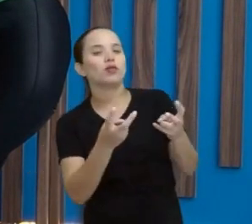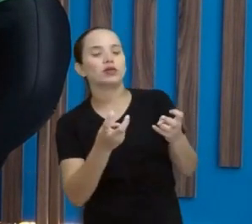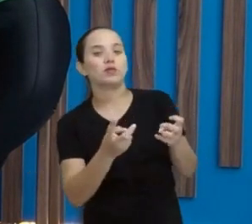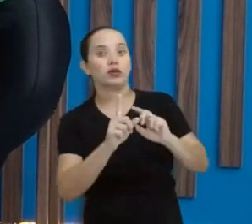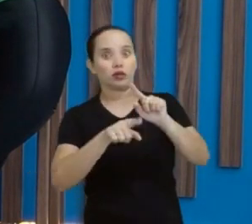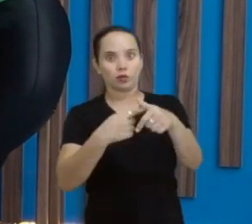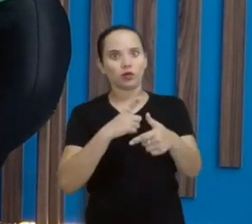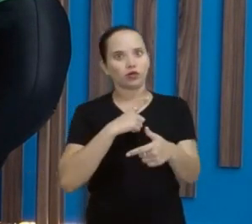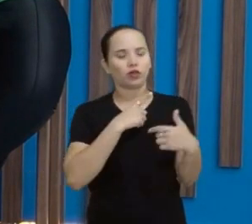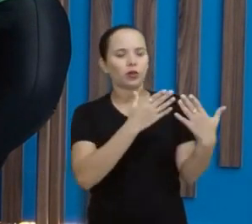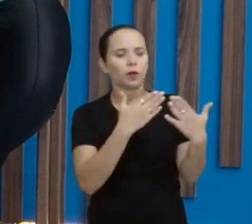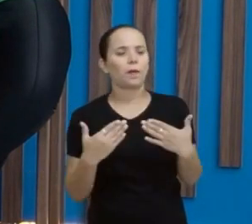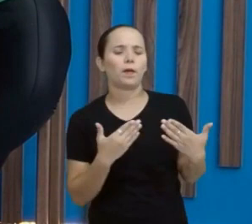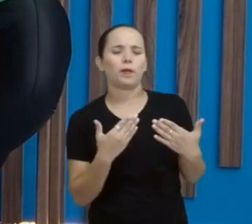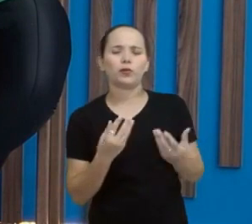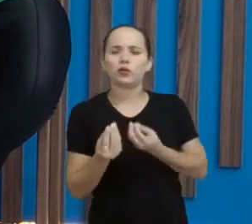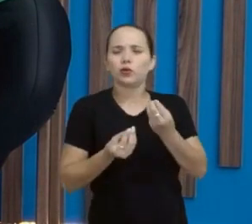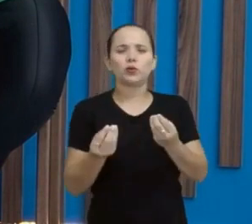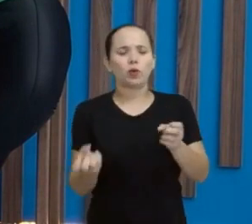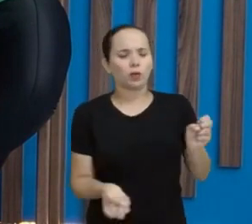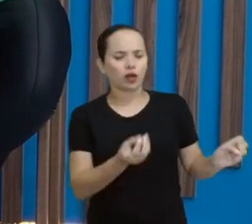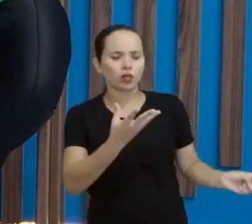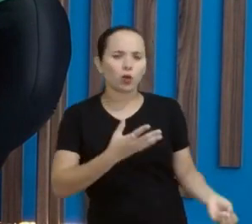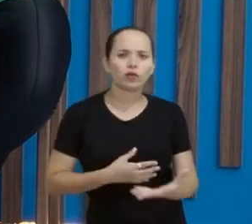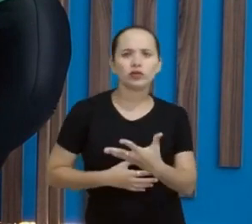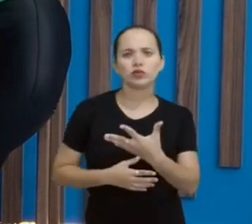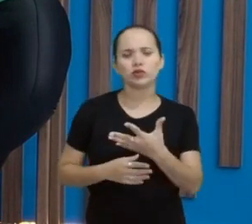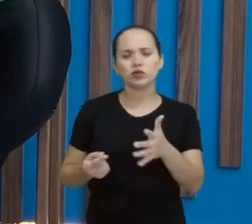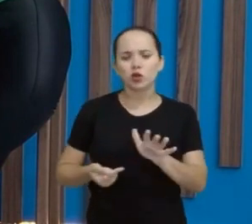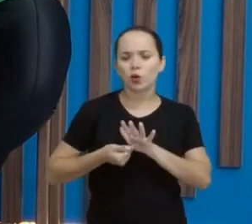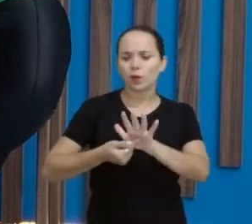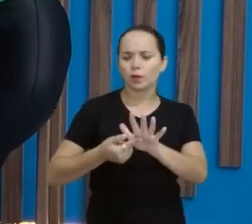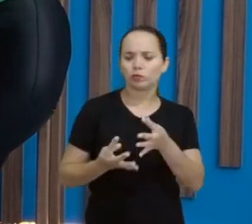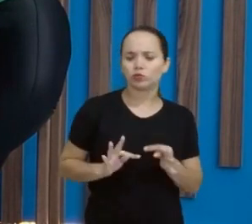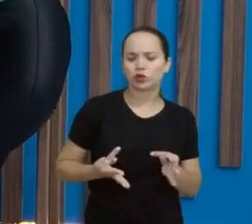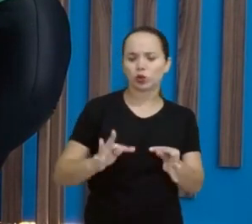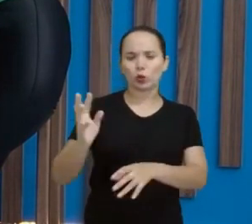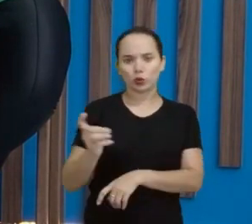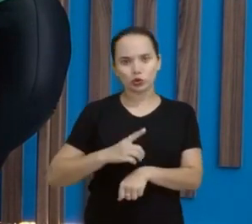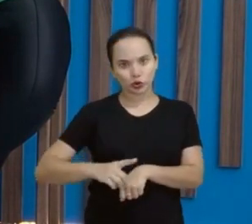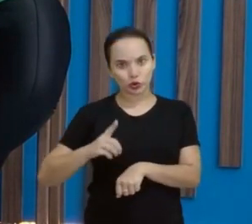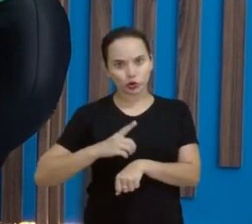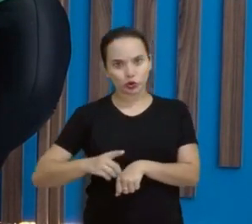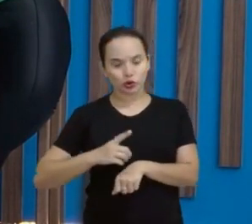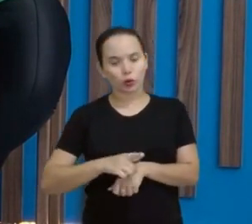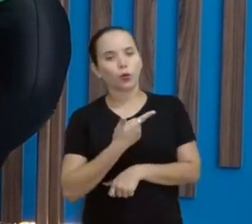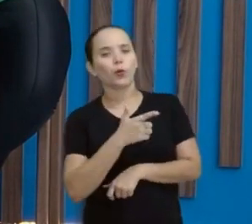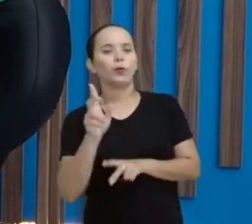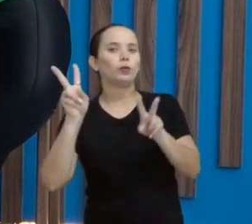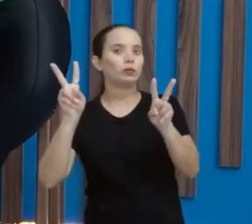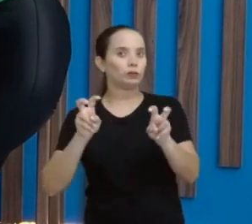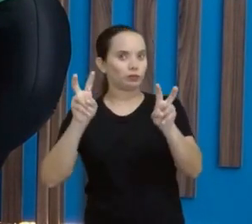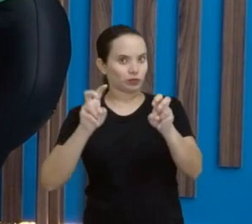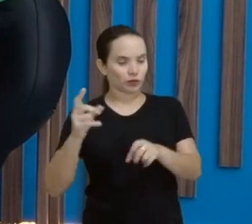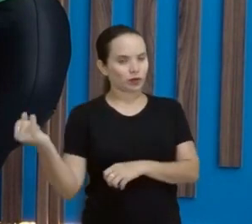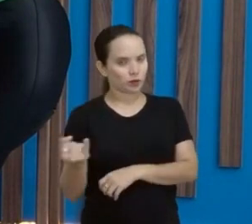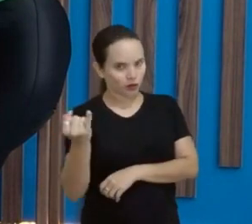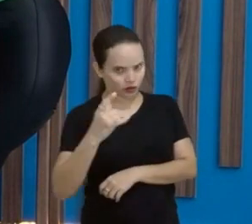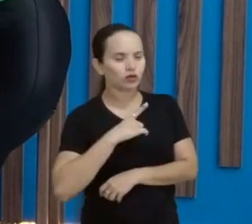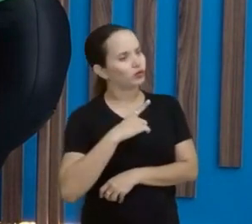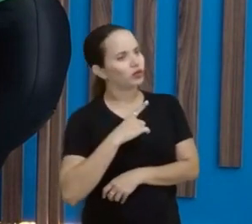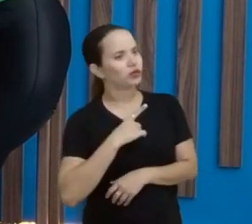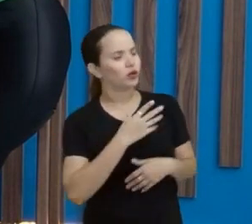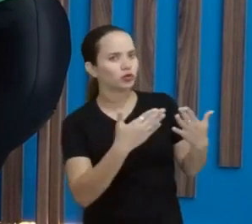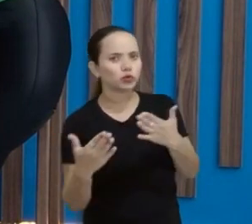dessa inovação, como é que ela aparece junto com essas tecnologias digitais, né? Outro tema importante, que daqui a pouco a gente vai discutir também,